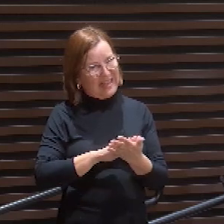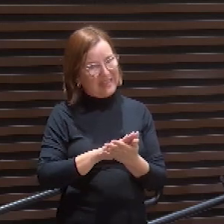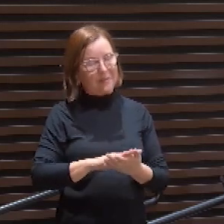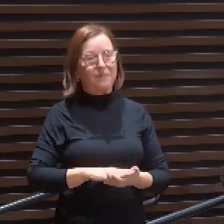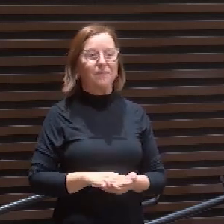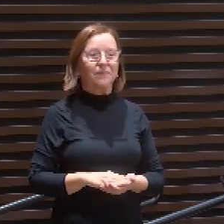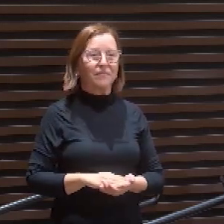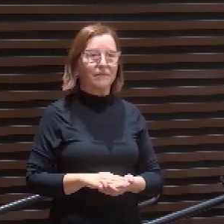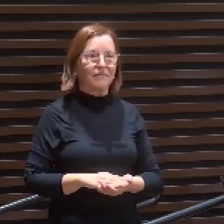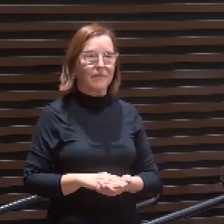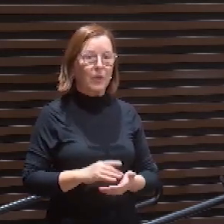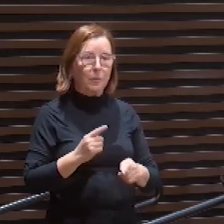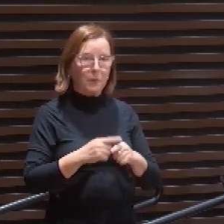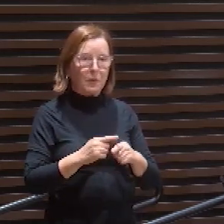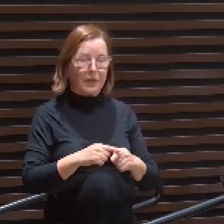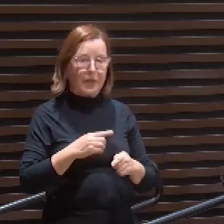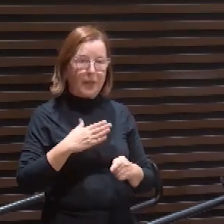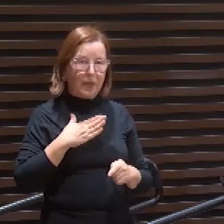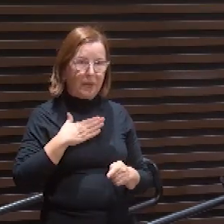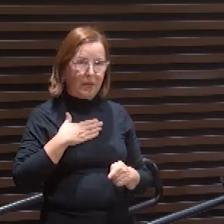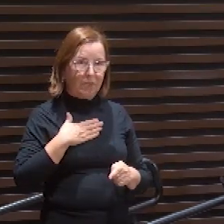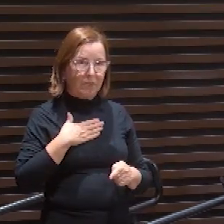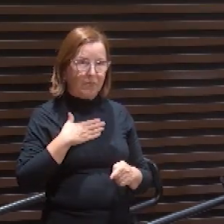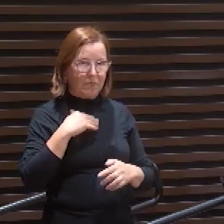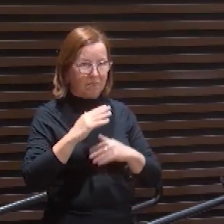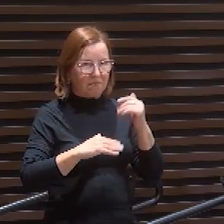Porque o meu agir